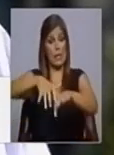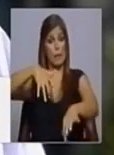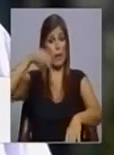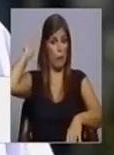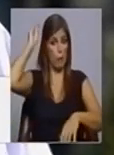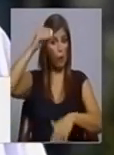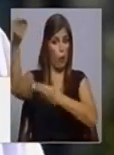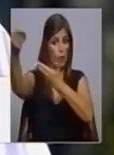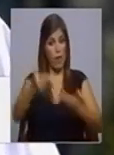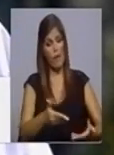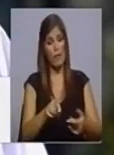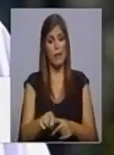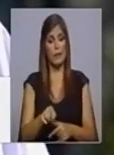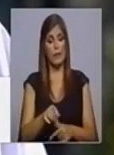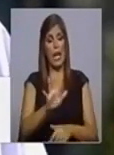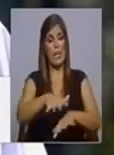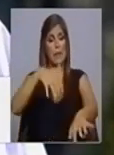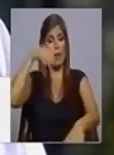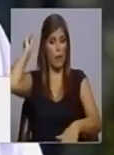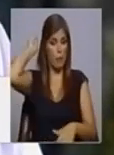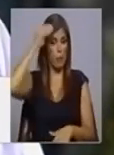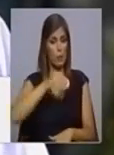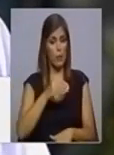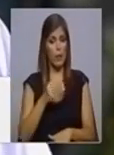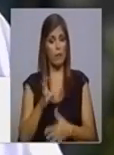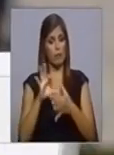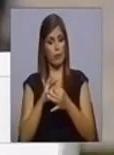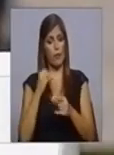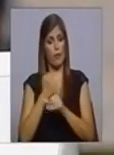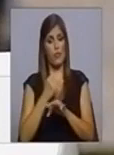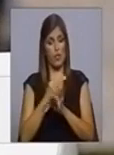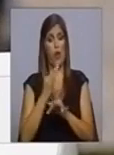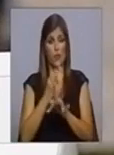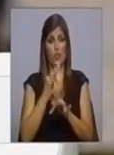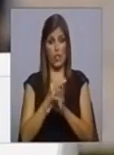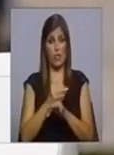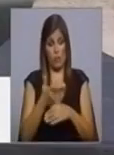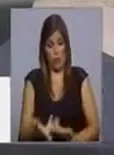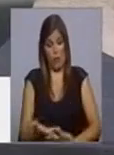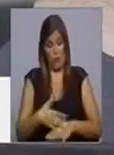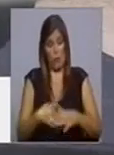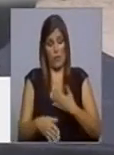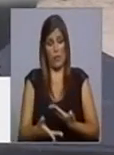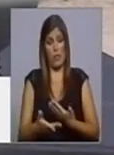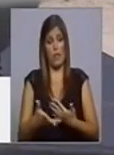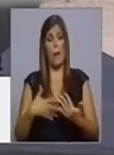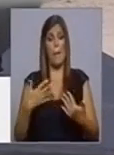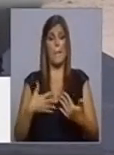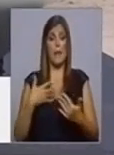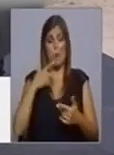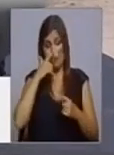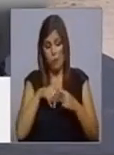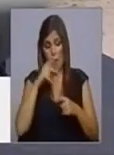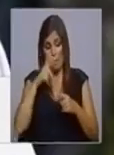que convidava a Assembleia da República a associar-se às comemorações que estamos a fazer, como sabe, e que infelizmente tiveram alguns percalços por